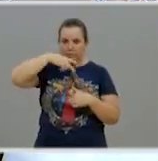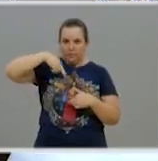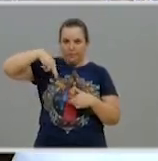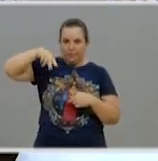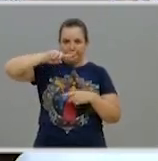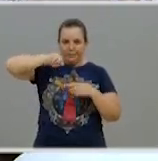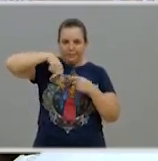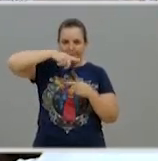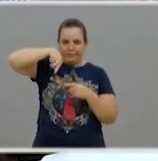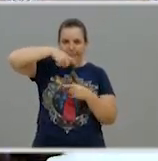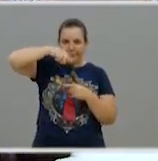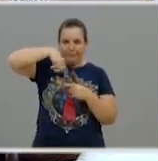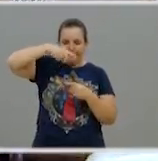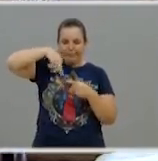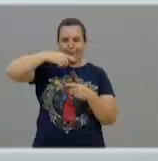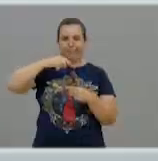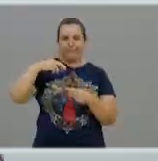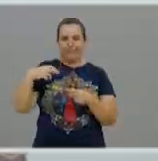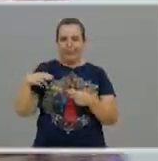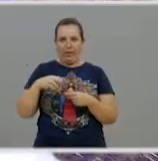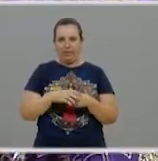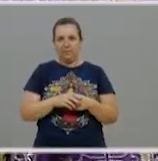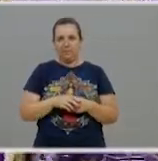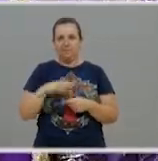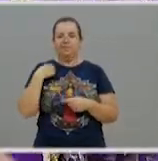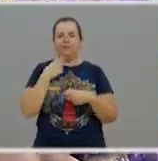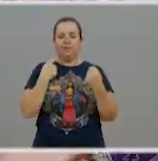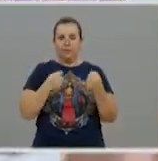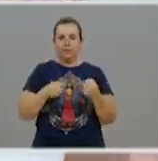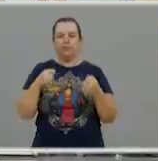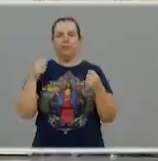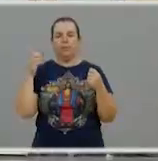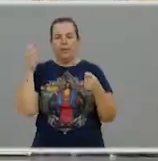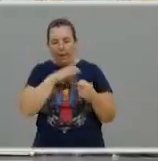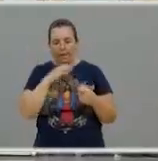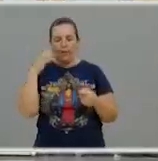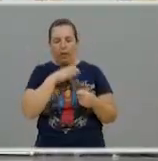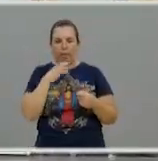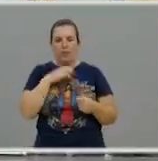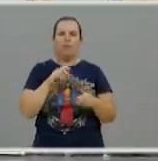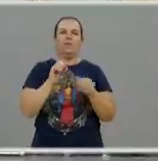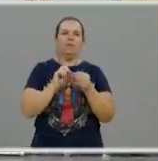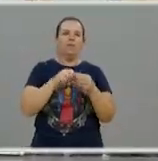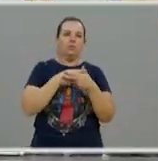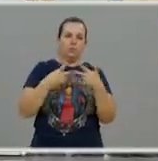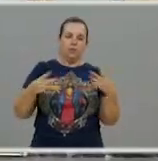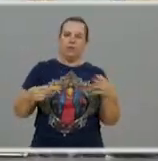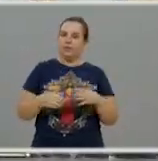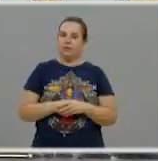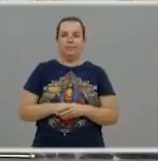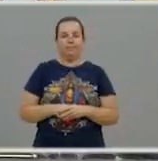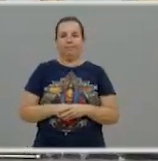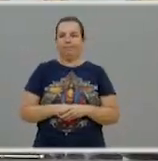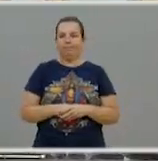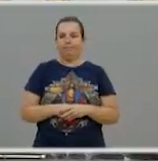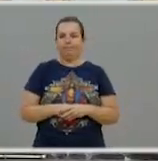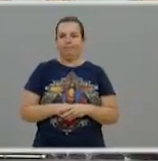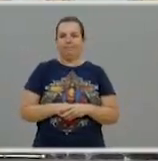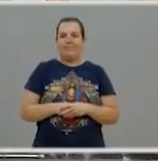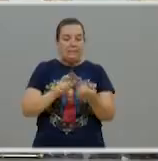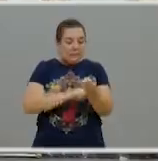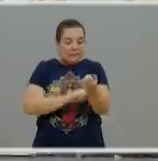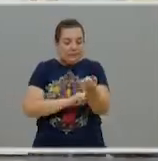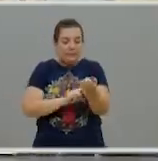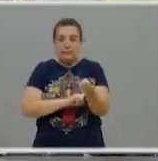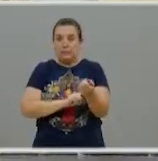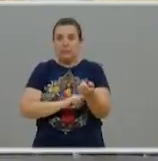numa pressa, tem que fazer, tem que fazer, tem que fazer. Nós vivemos sempre na tensão, sabe, sempre tensionados,